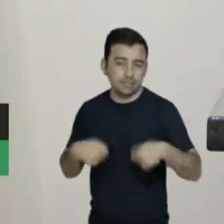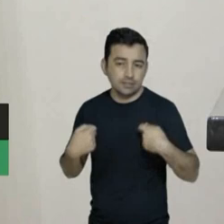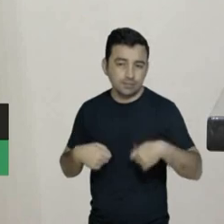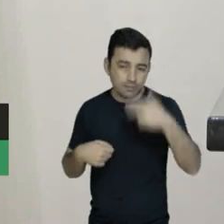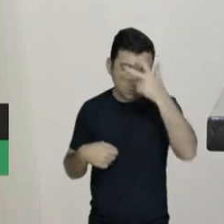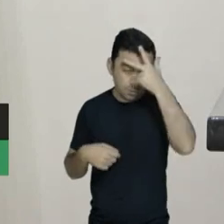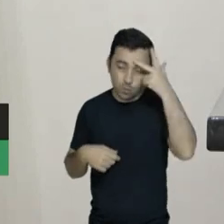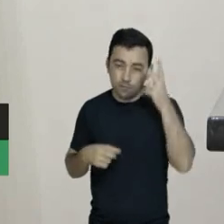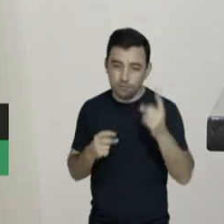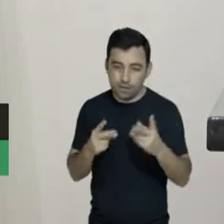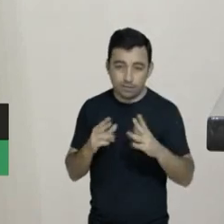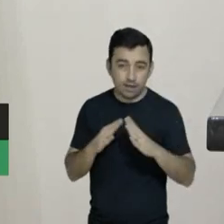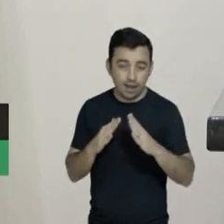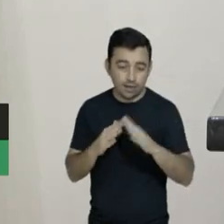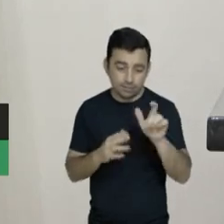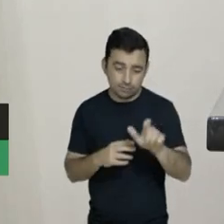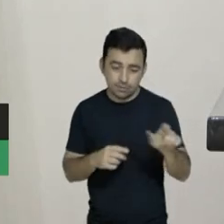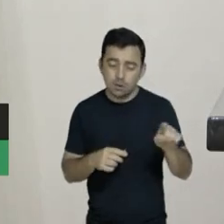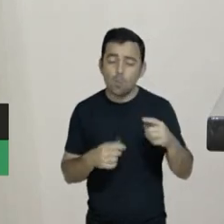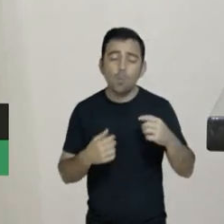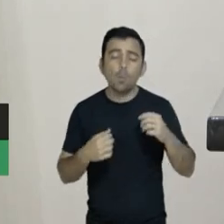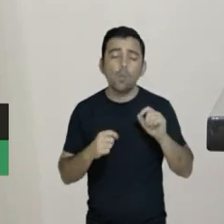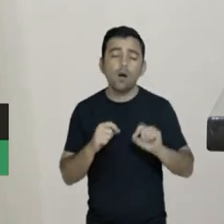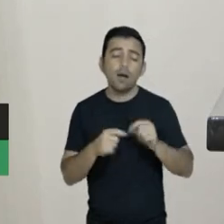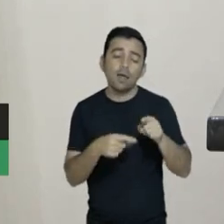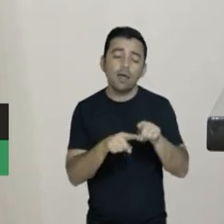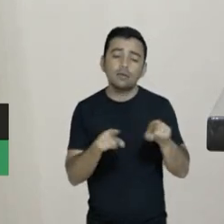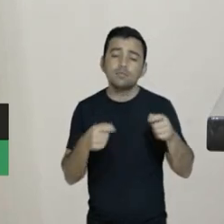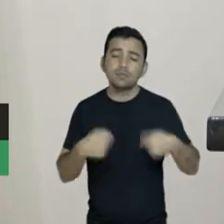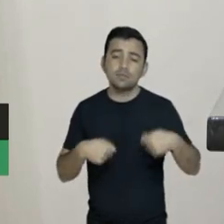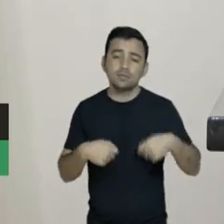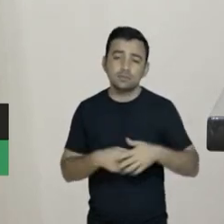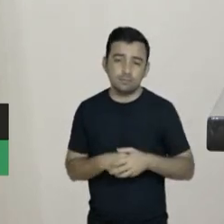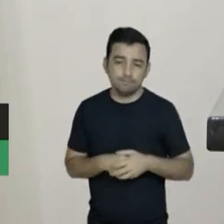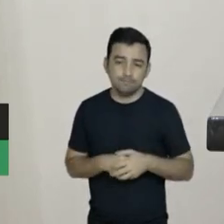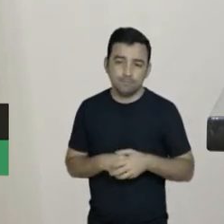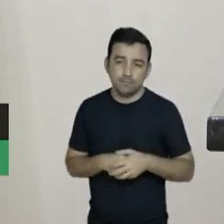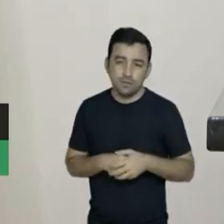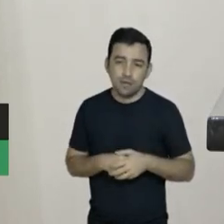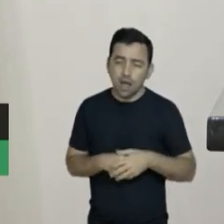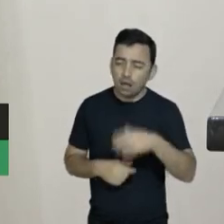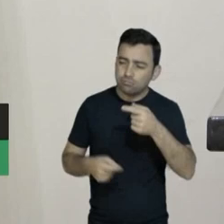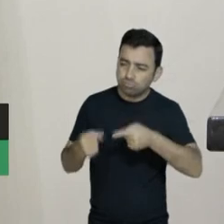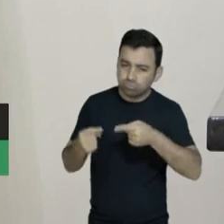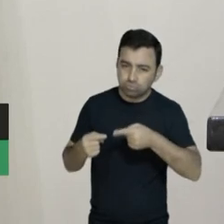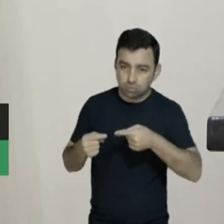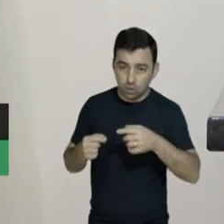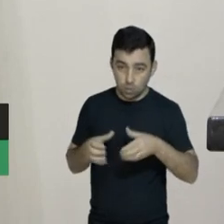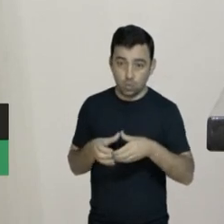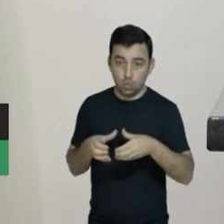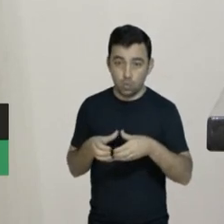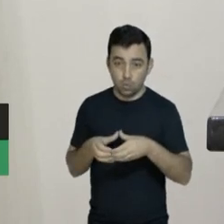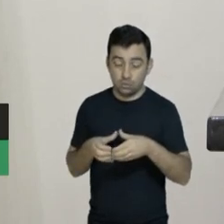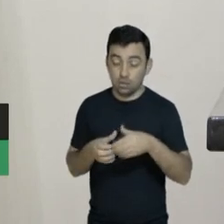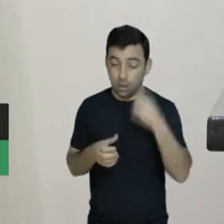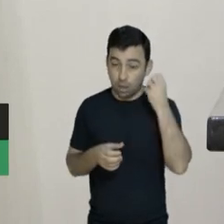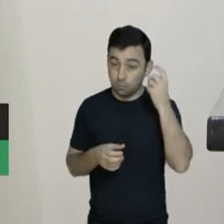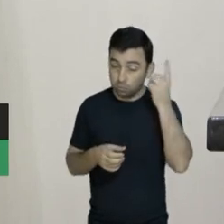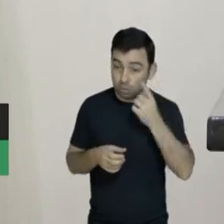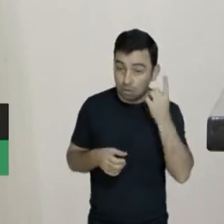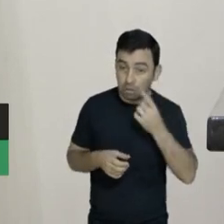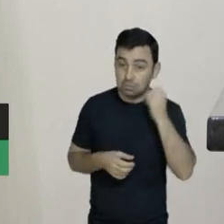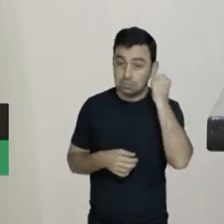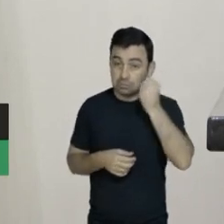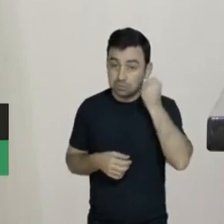imóveis do Estado de Santa Catarina. E, através dessa bancada, deputados e senadores, nós